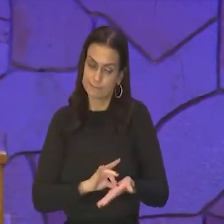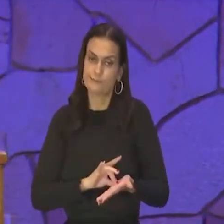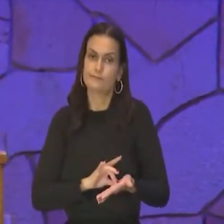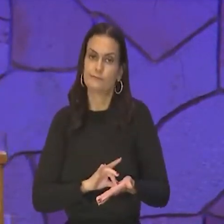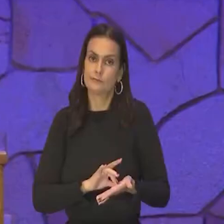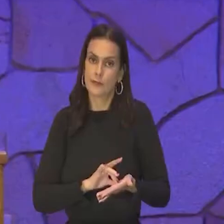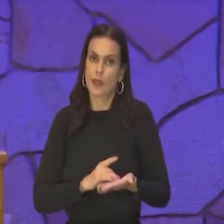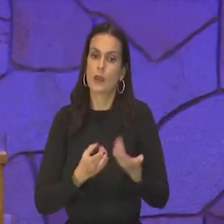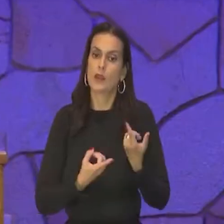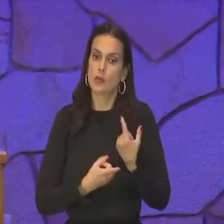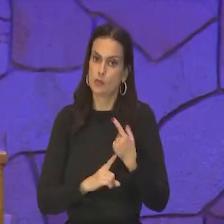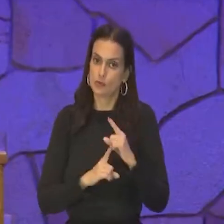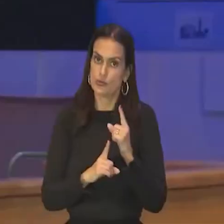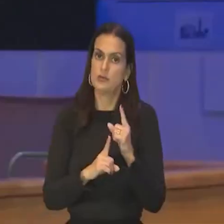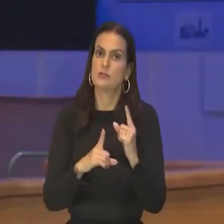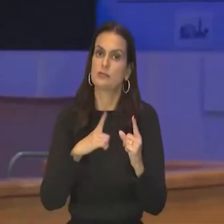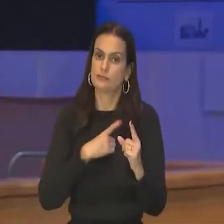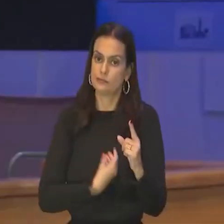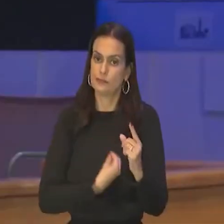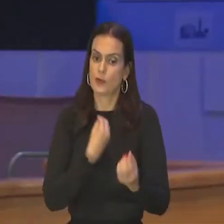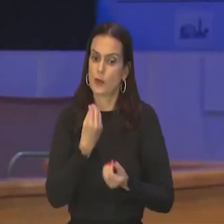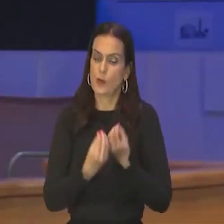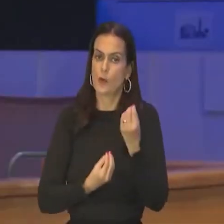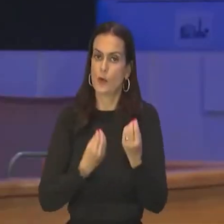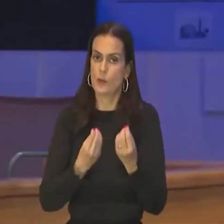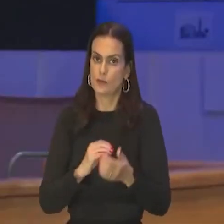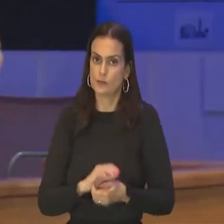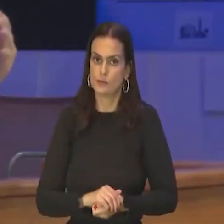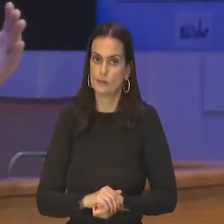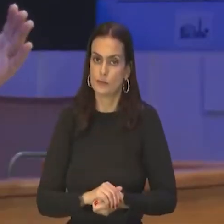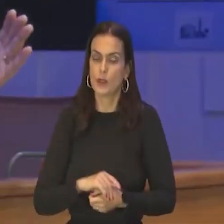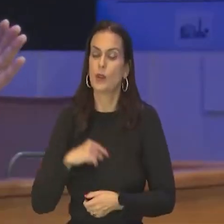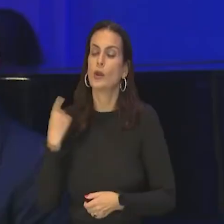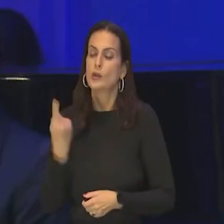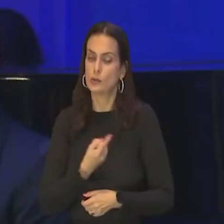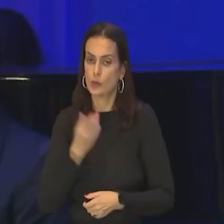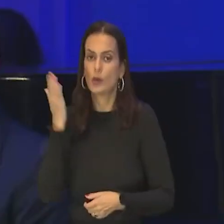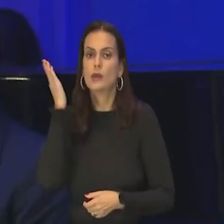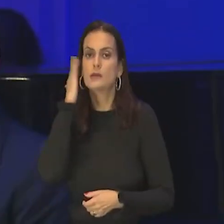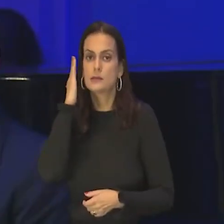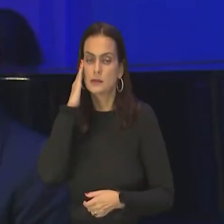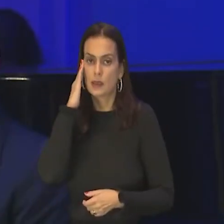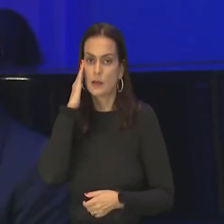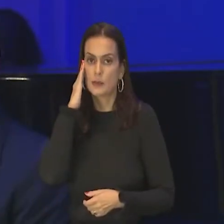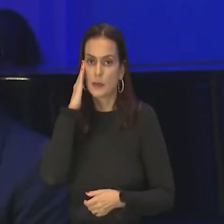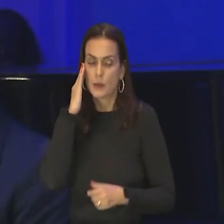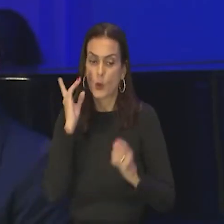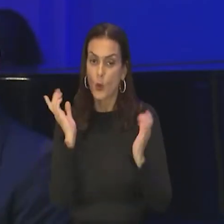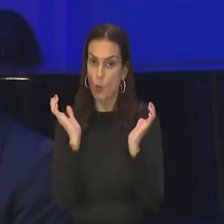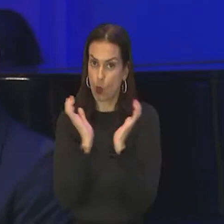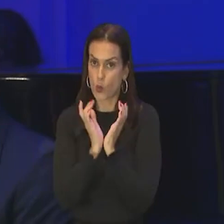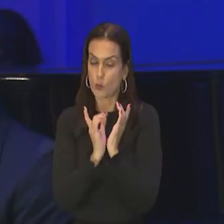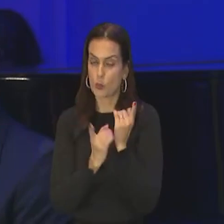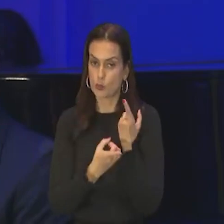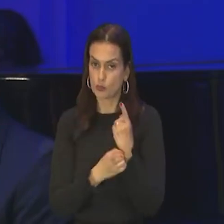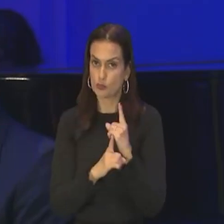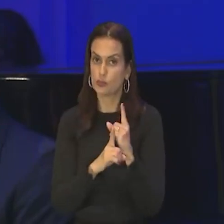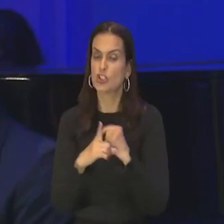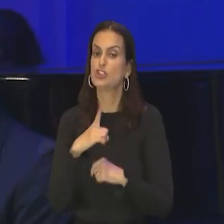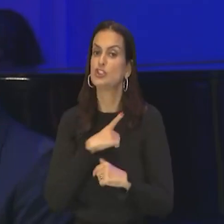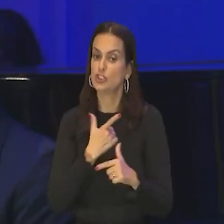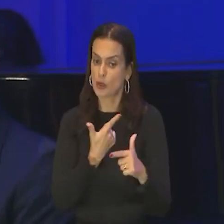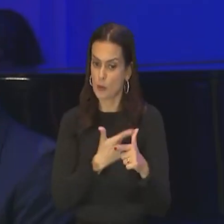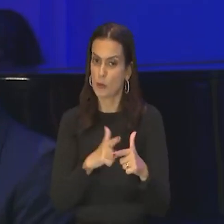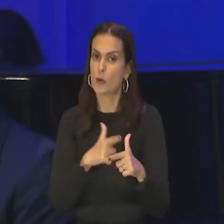que os discípulos se encontravam. E todos nós sabemos que o colégio apostólico, nós tínhamos muitos problemas